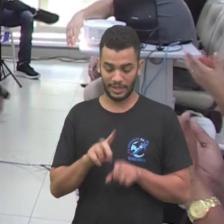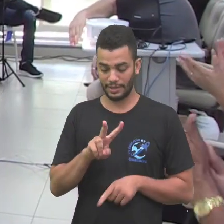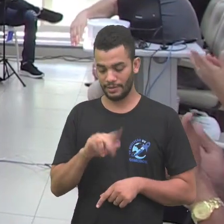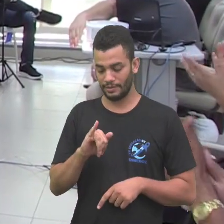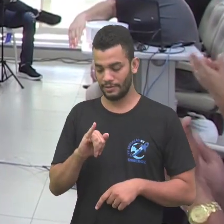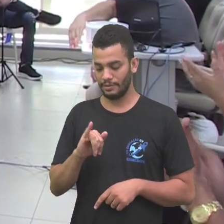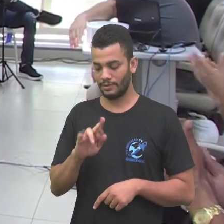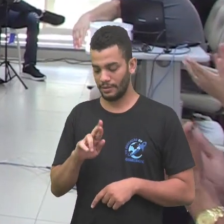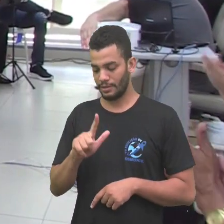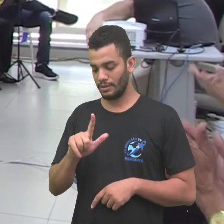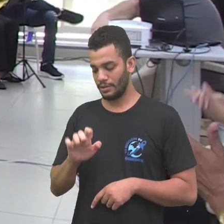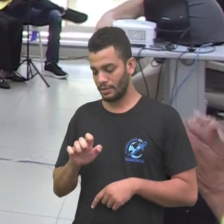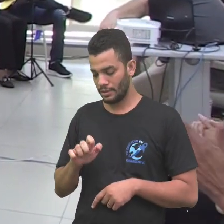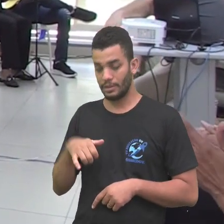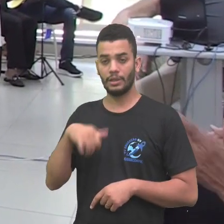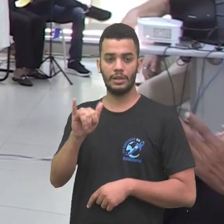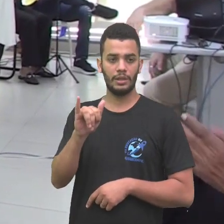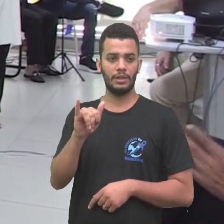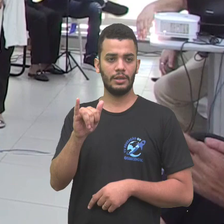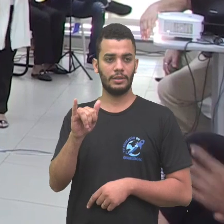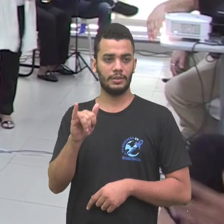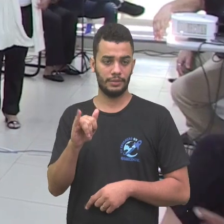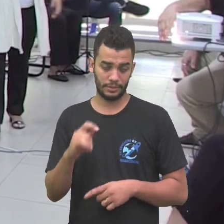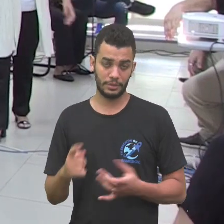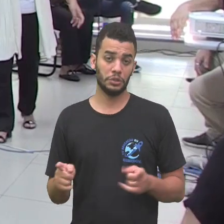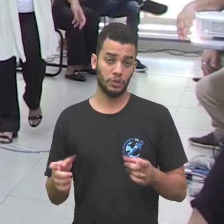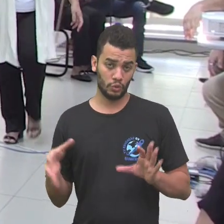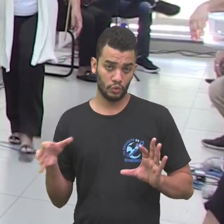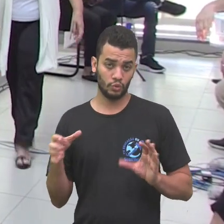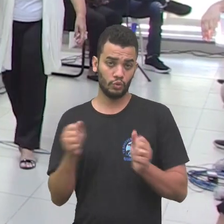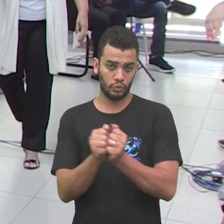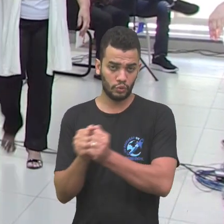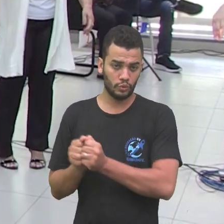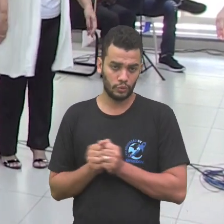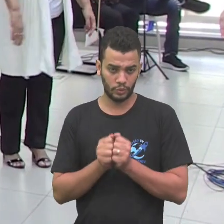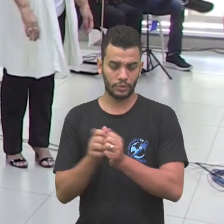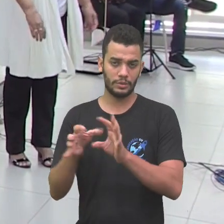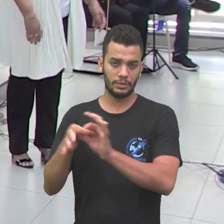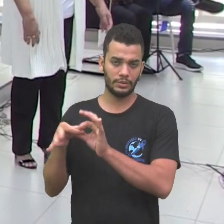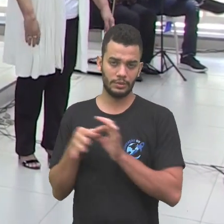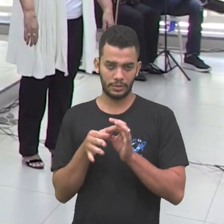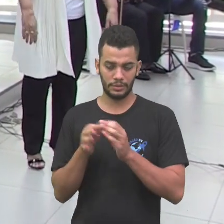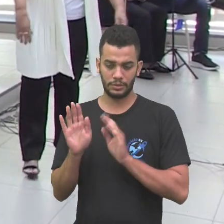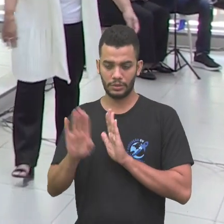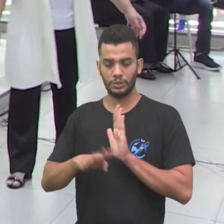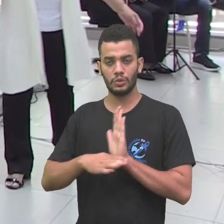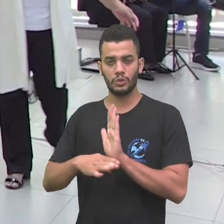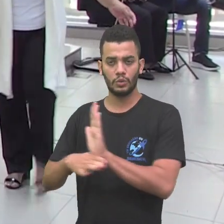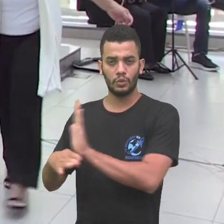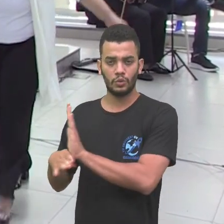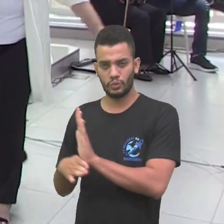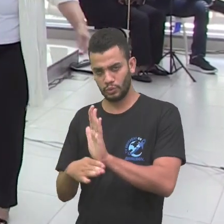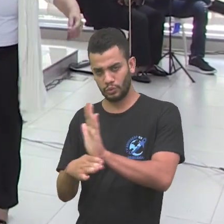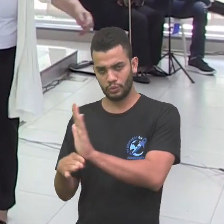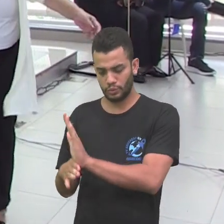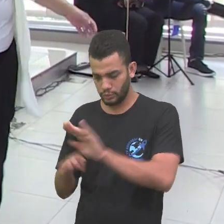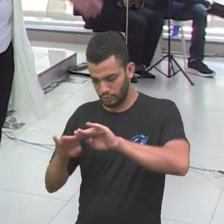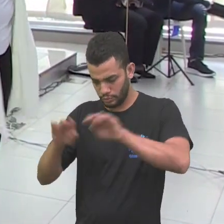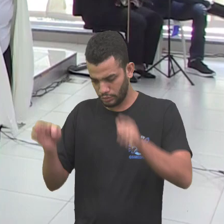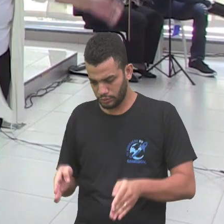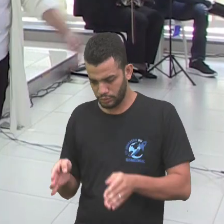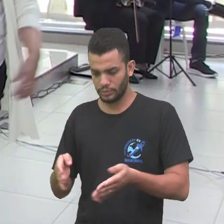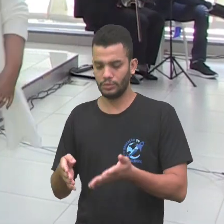Juntamente com as suas colaboradoras da mesa educacional Alfabeto, Dorinha, Ita e Neuza Lourdes.